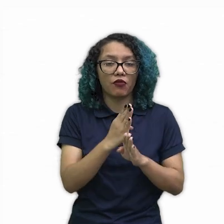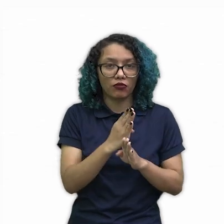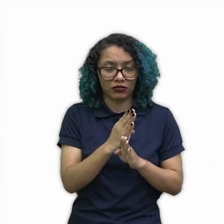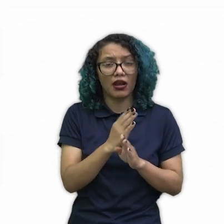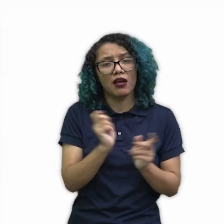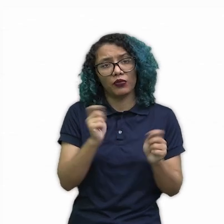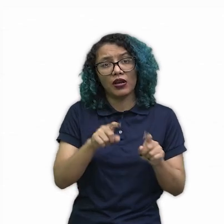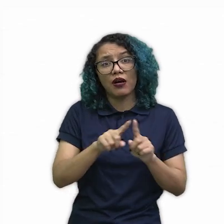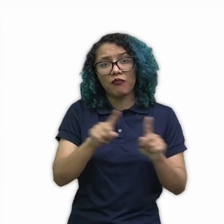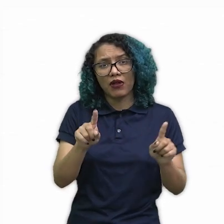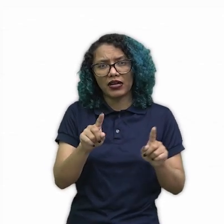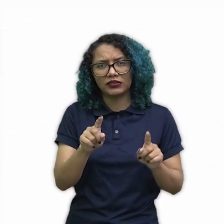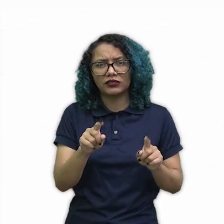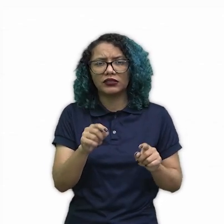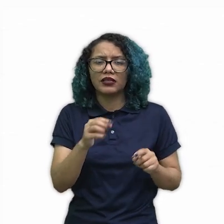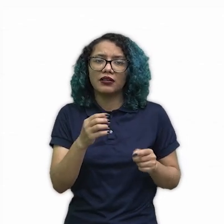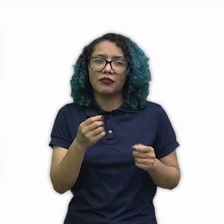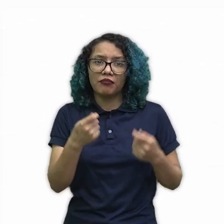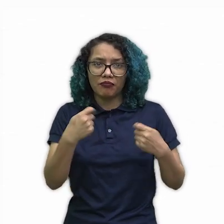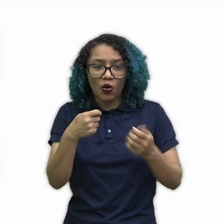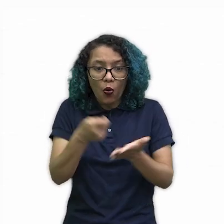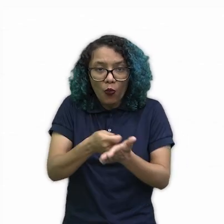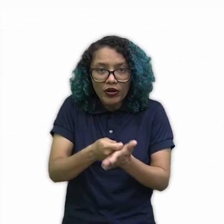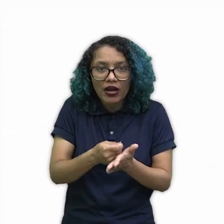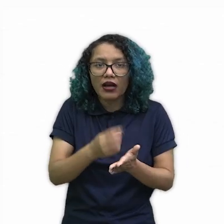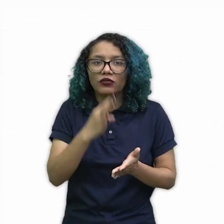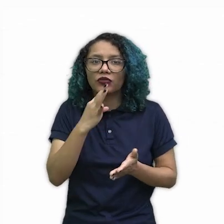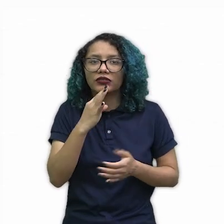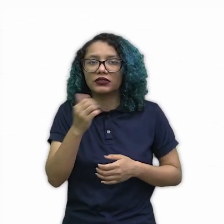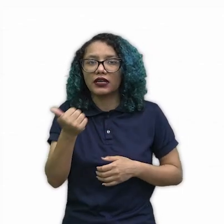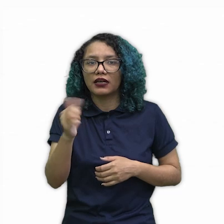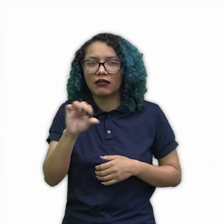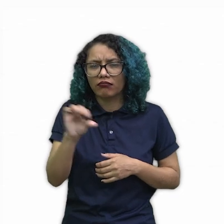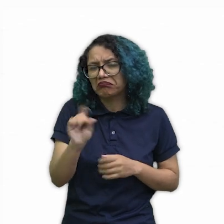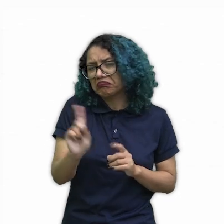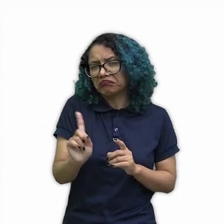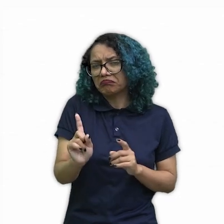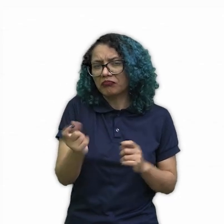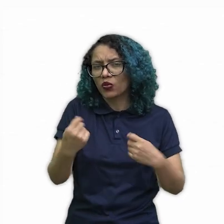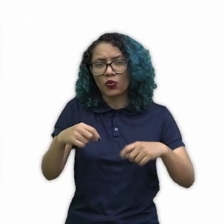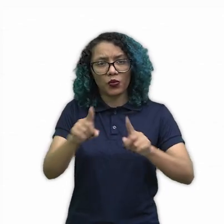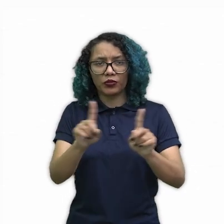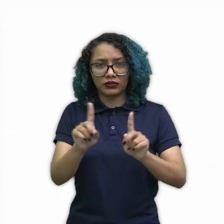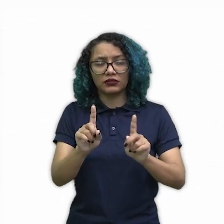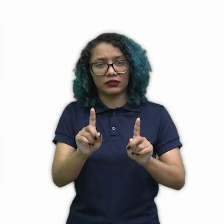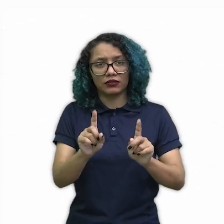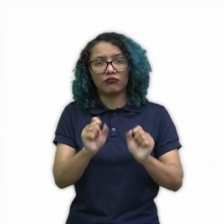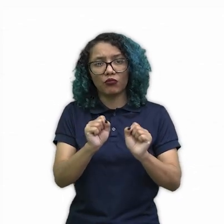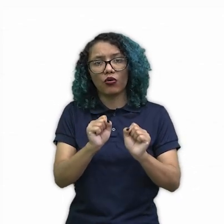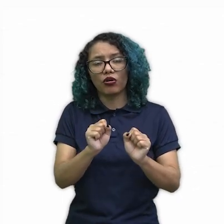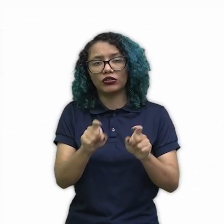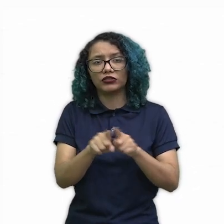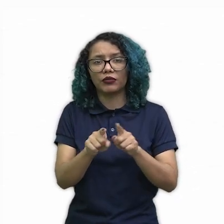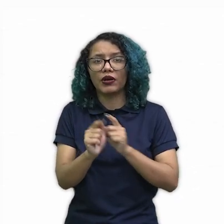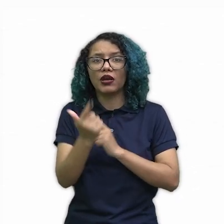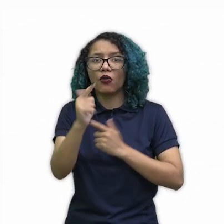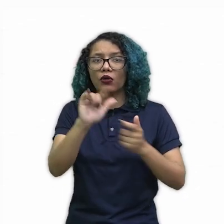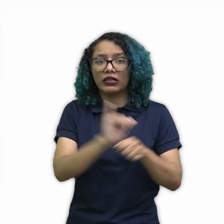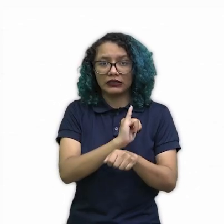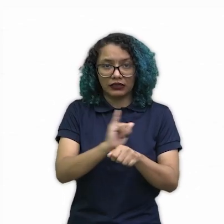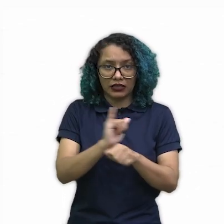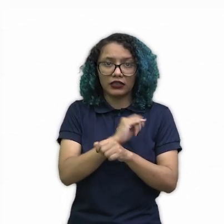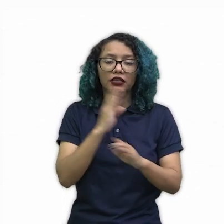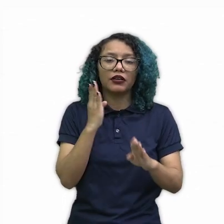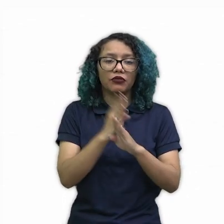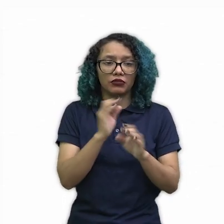conhecer o 19º termo, tá? Eu posso encontrar utilizando outros métodos, né,